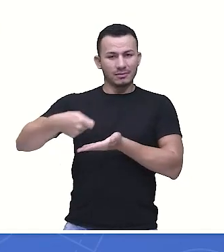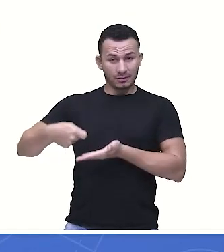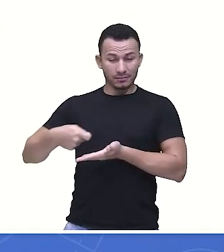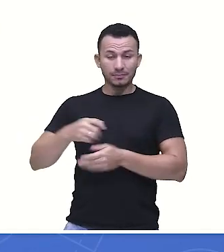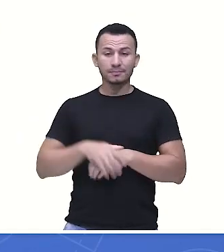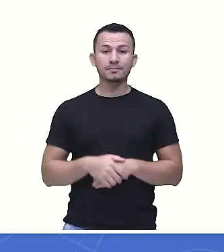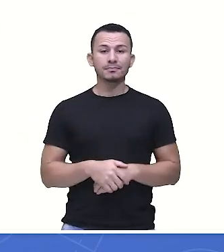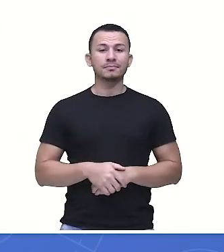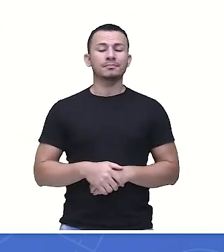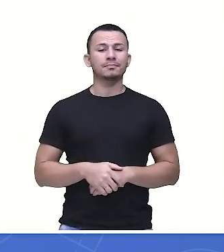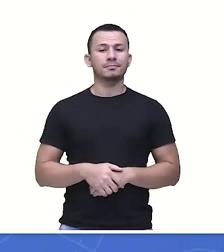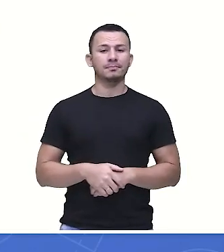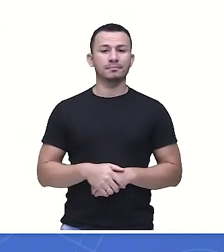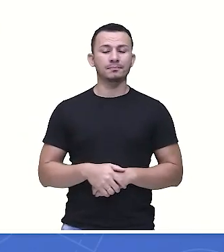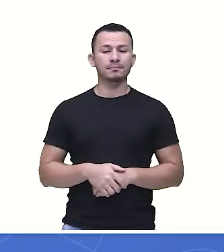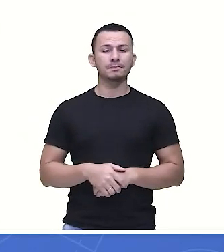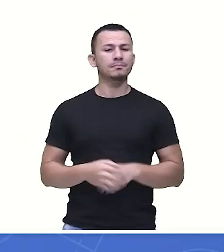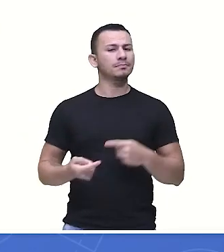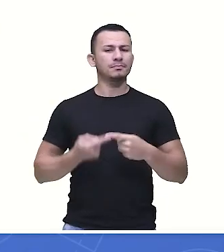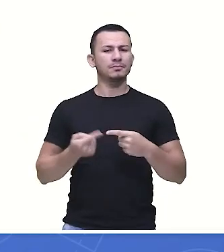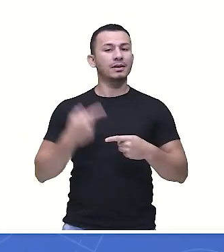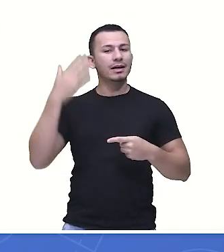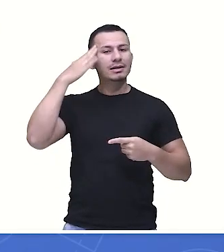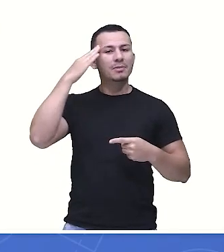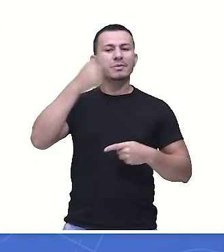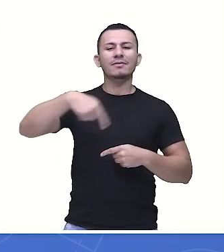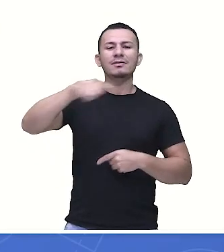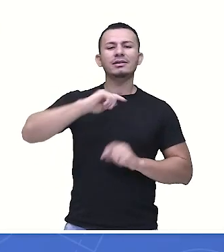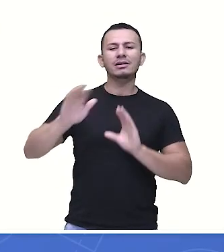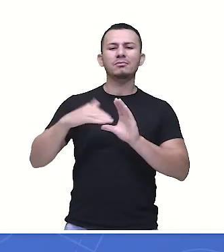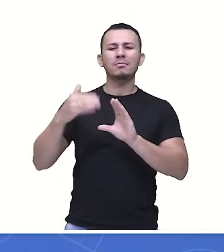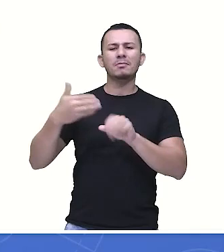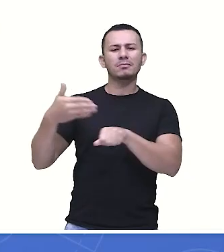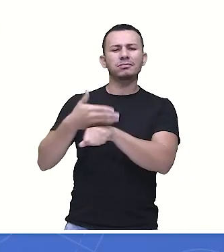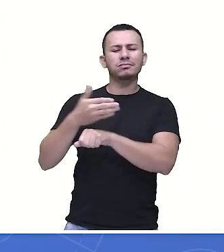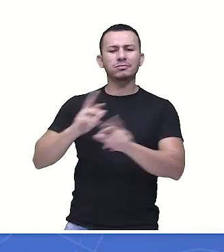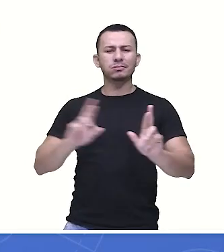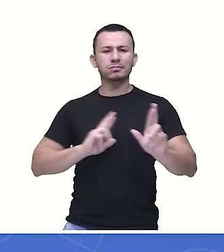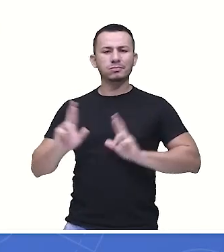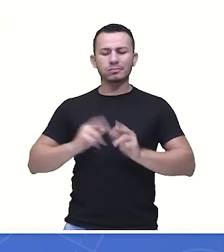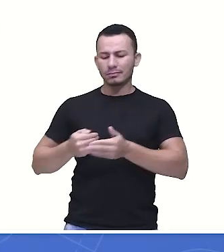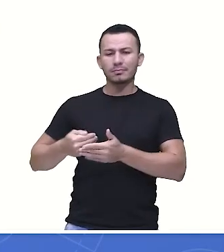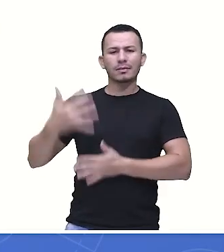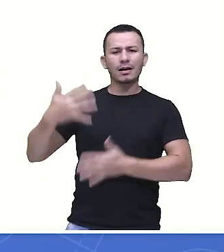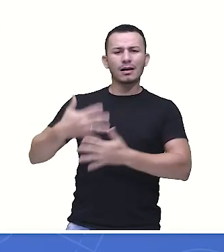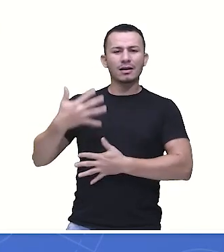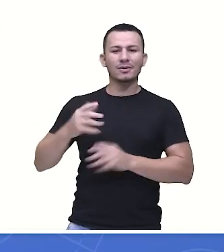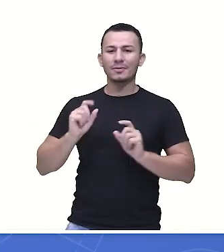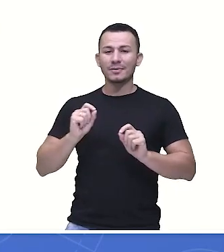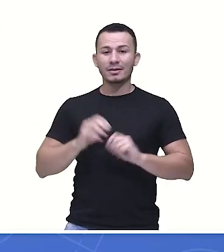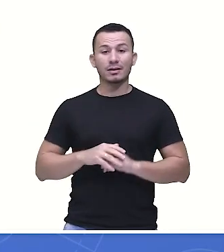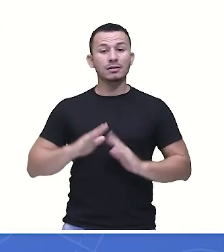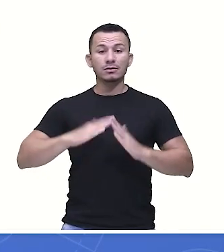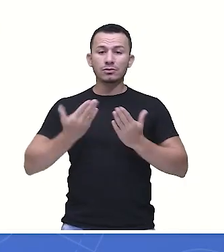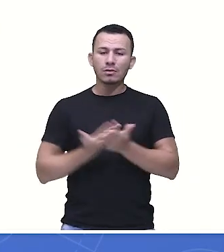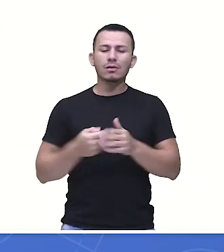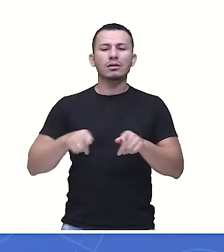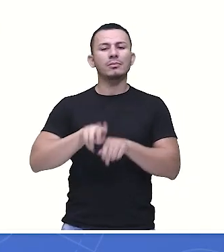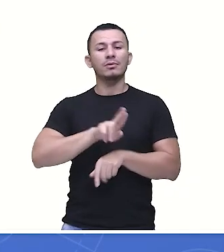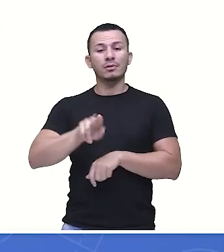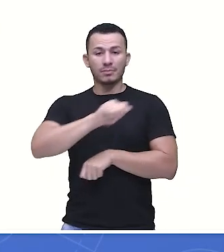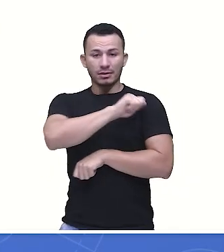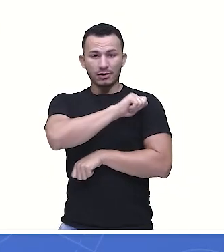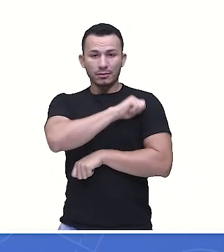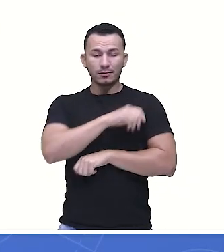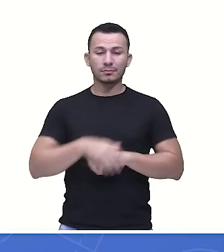primeiro, vendo o que vocês responderam. Como é que vocês responderam aqui no chat? A gente vai ver então as escolas e o aluno. Então nós vamos aí